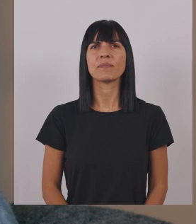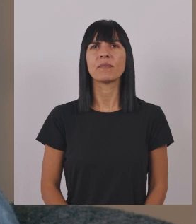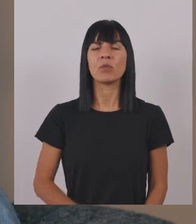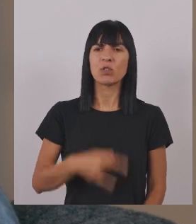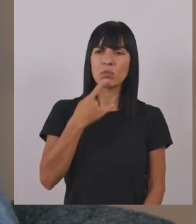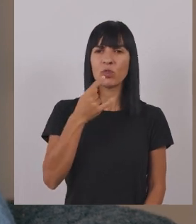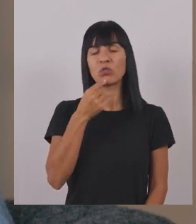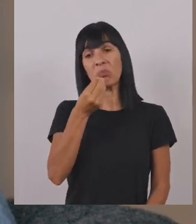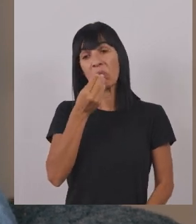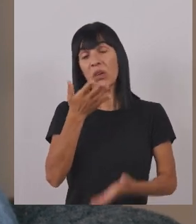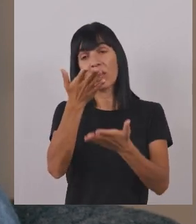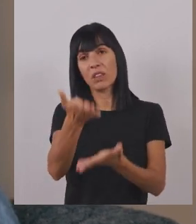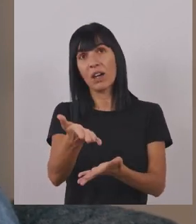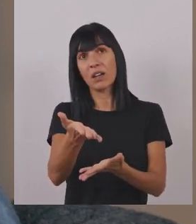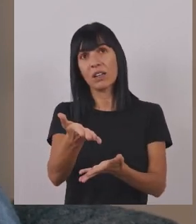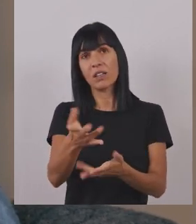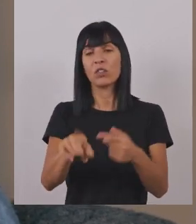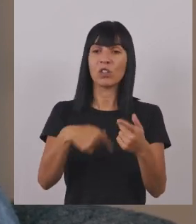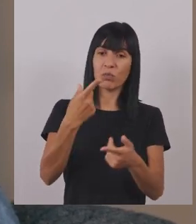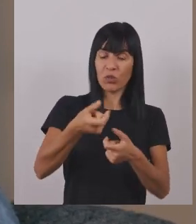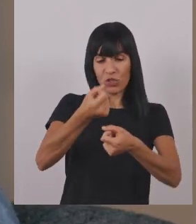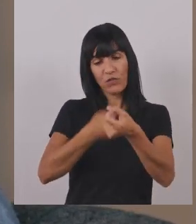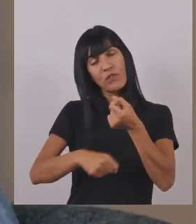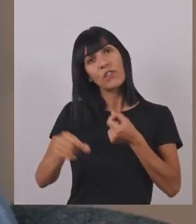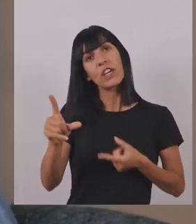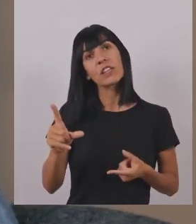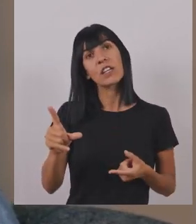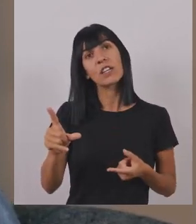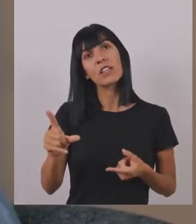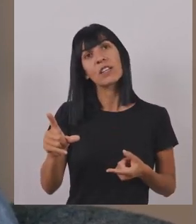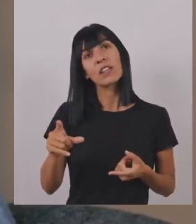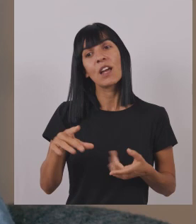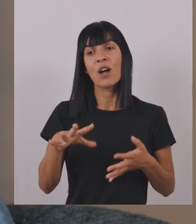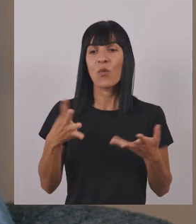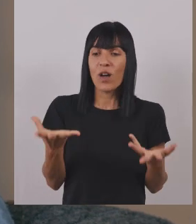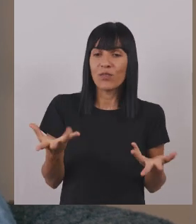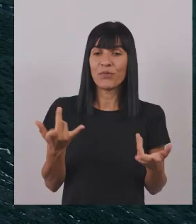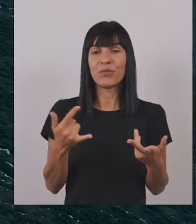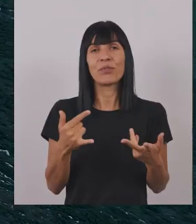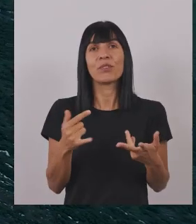mas ia-as criando, ia-as vendendo quando me estavam a estrovar, e